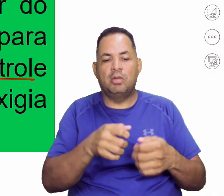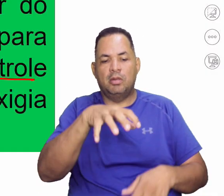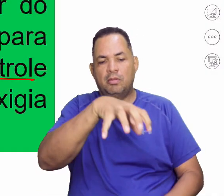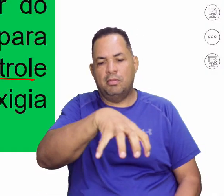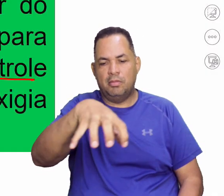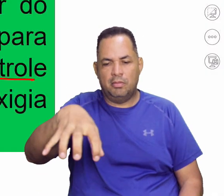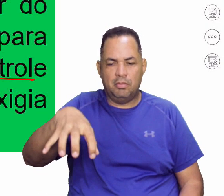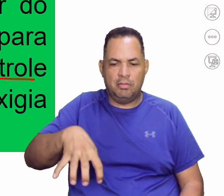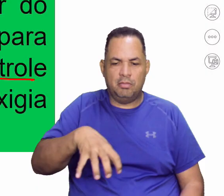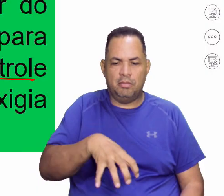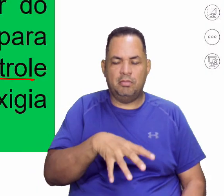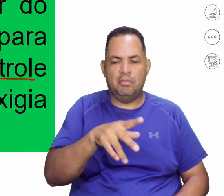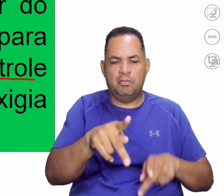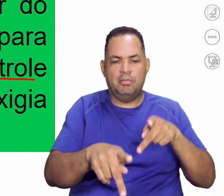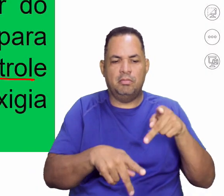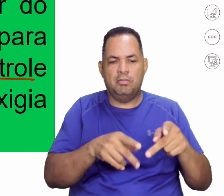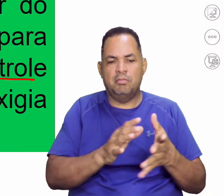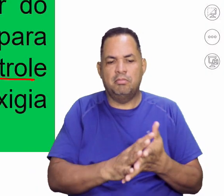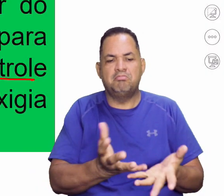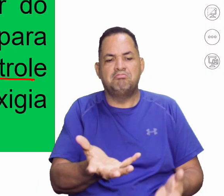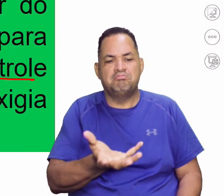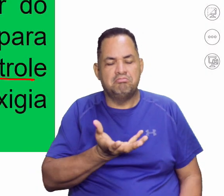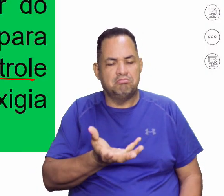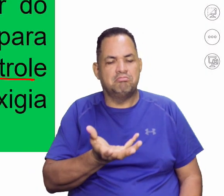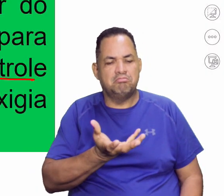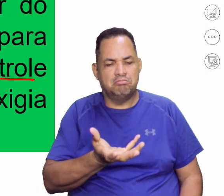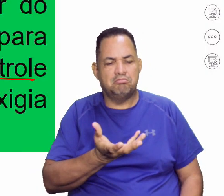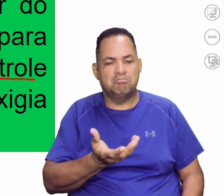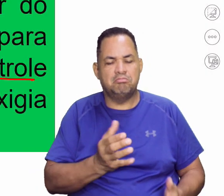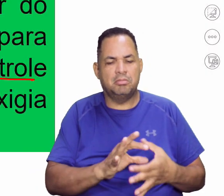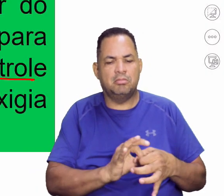sobre territórios onde a população exigia